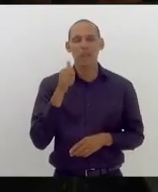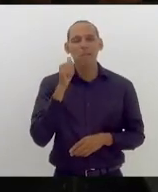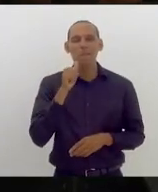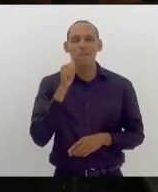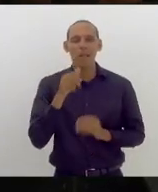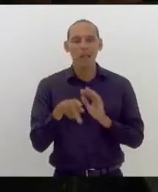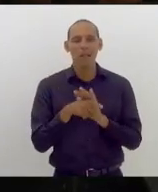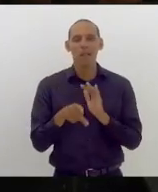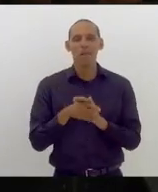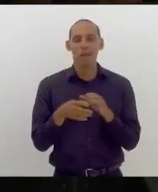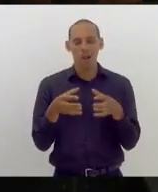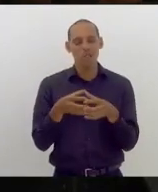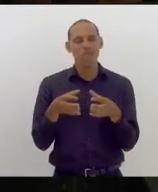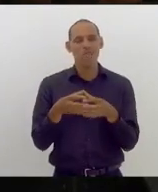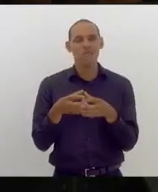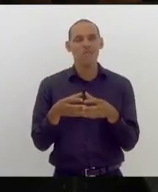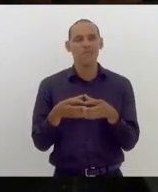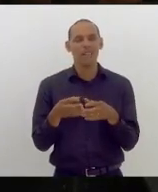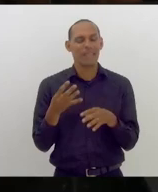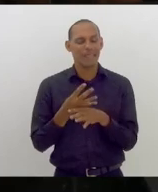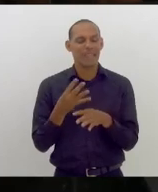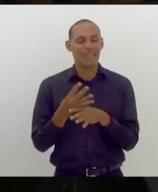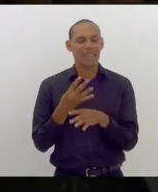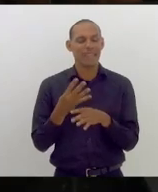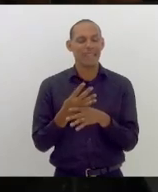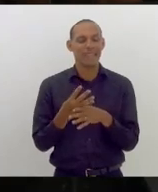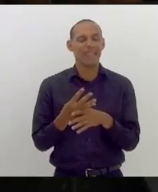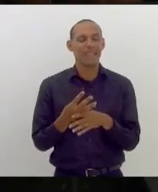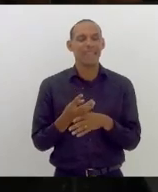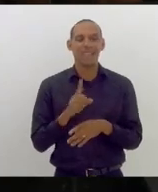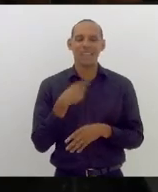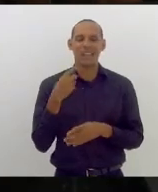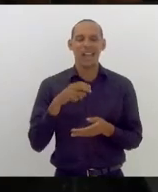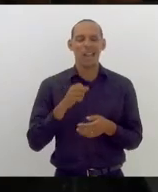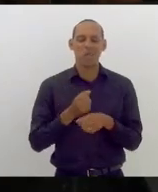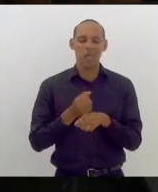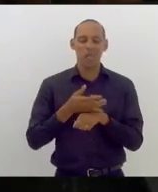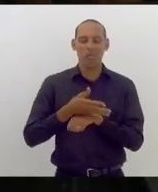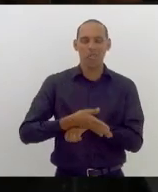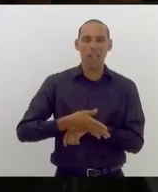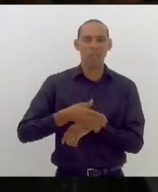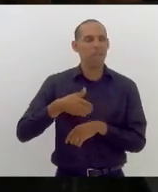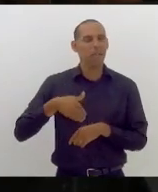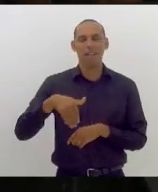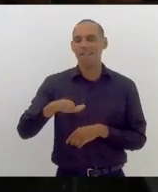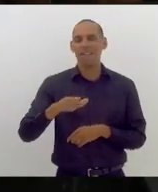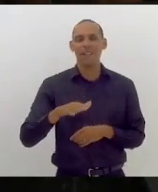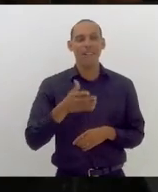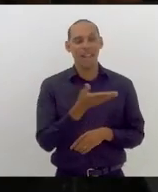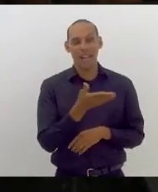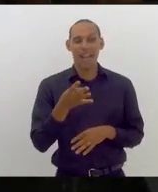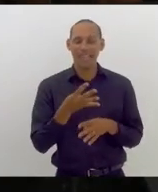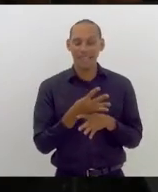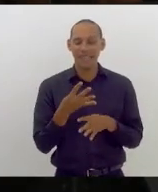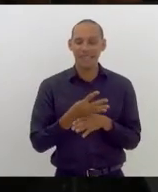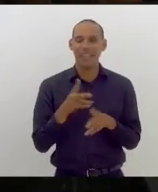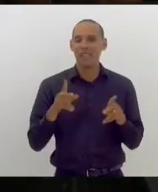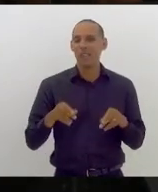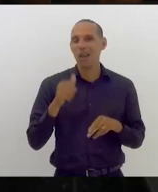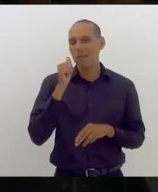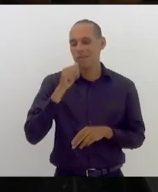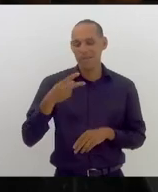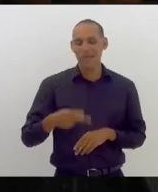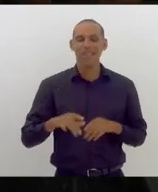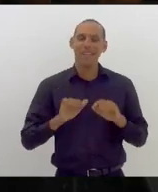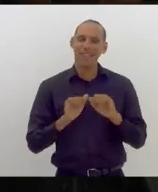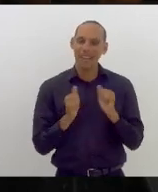que nos aturam as madrugadas afora, né? Como eram as meninas aqui da LERJ